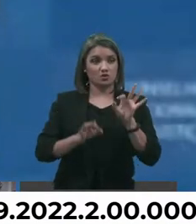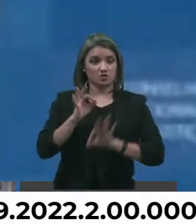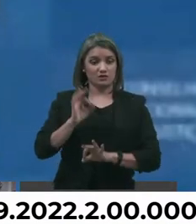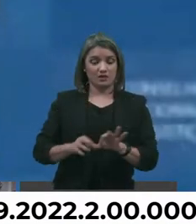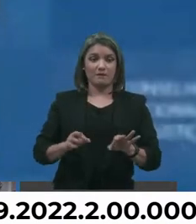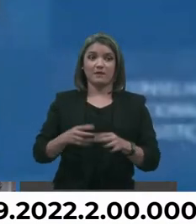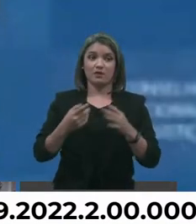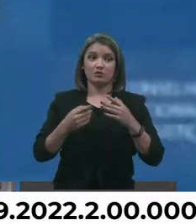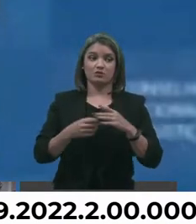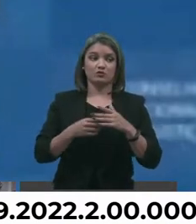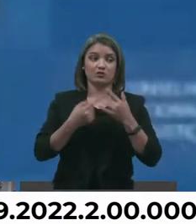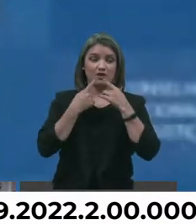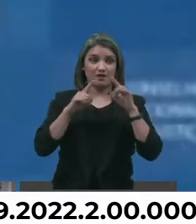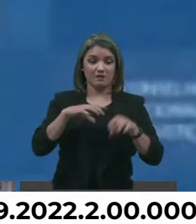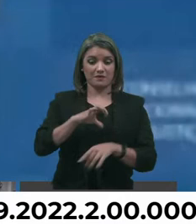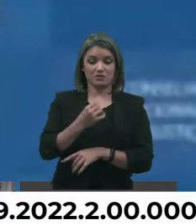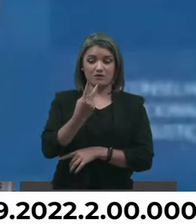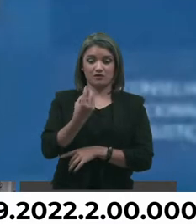disciplinar